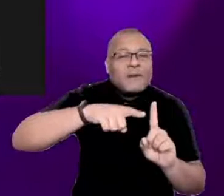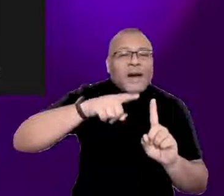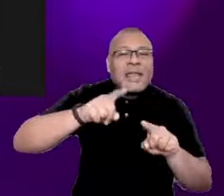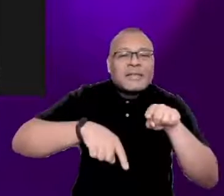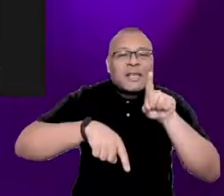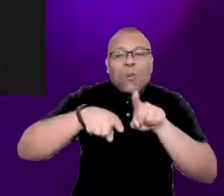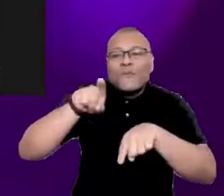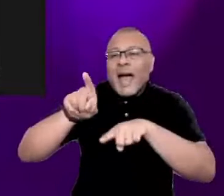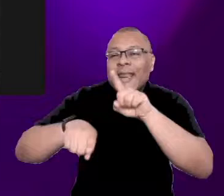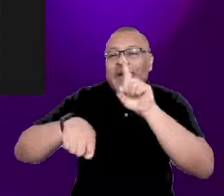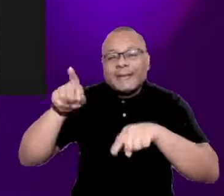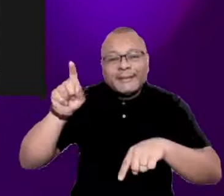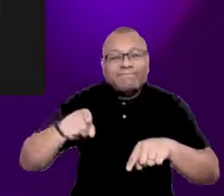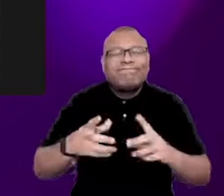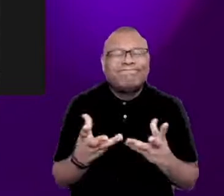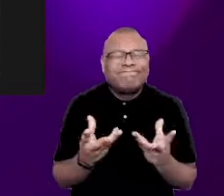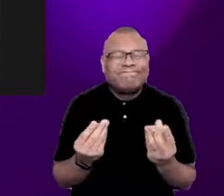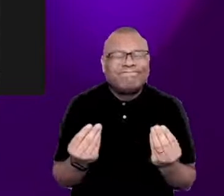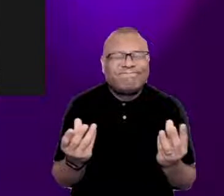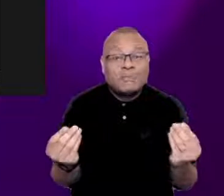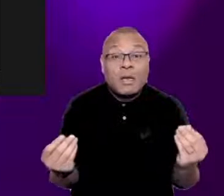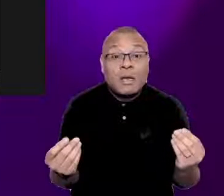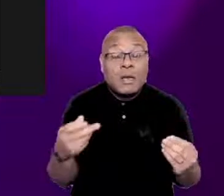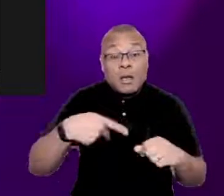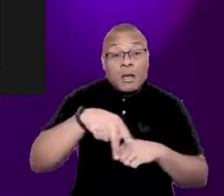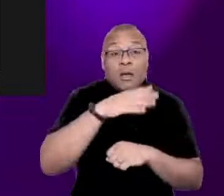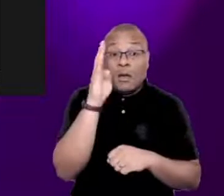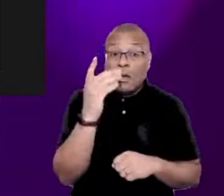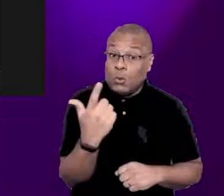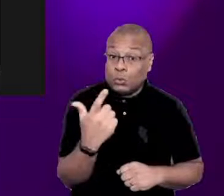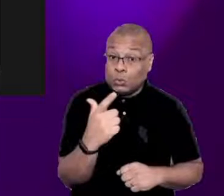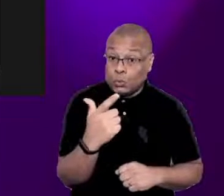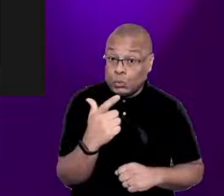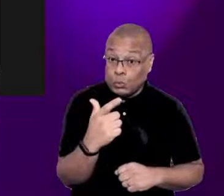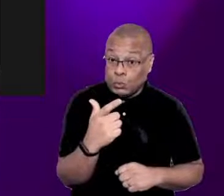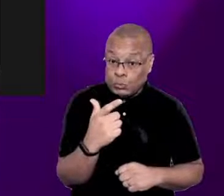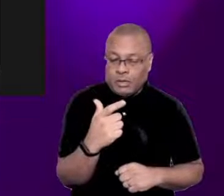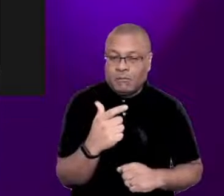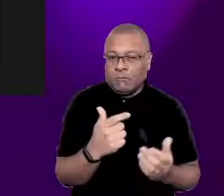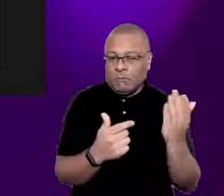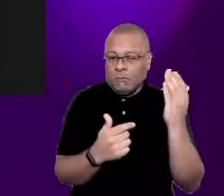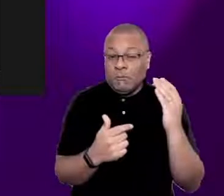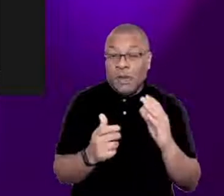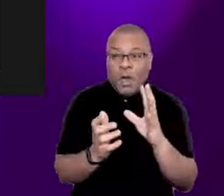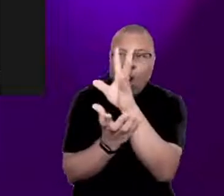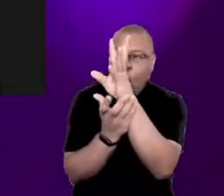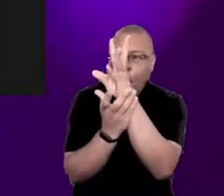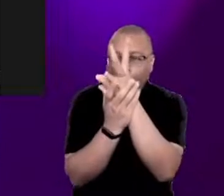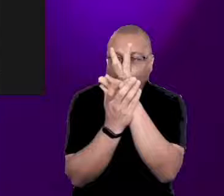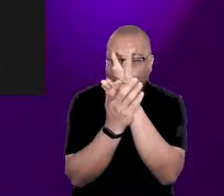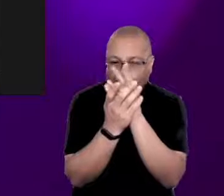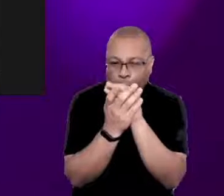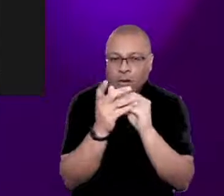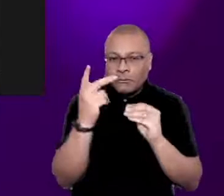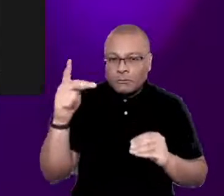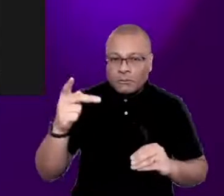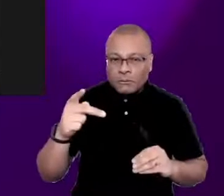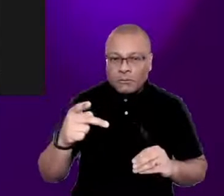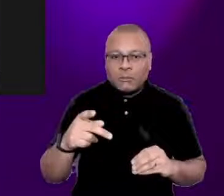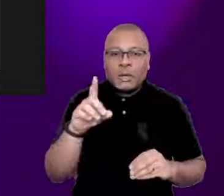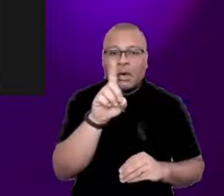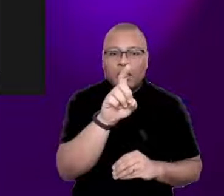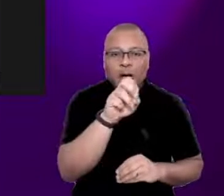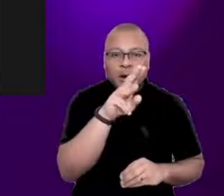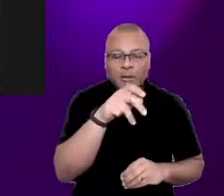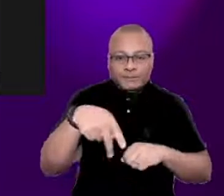prestadores é enorme, mas a gente não tinha dados para o Brasil. Então, inspirados lá pelo trabalho do professor Jack Weinberg, da Dartmouth,